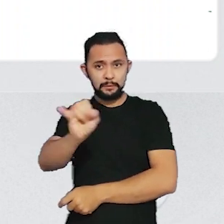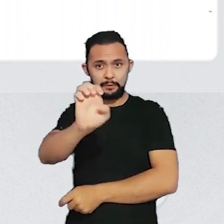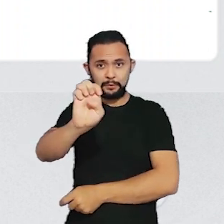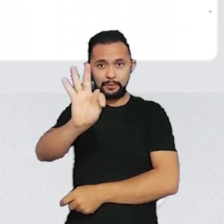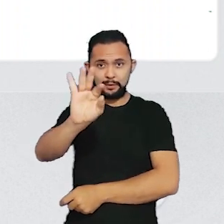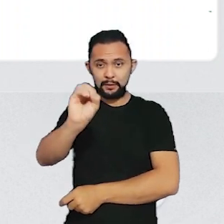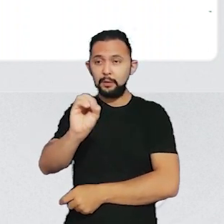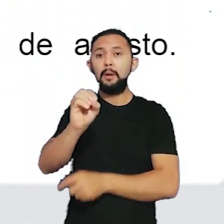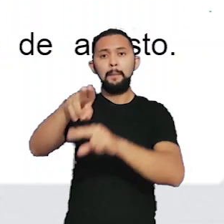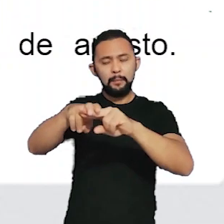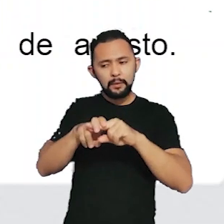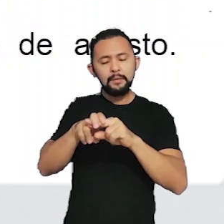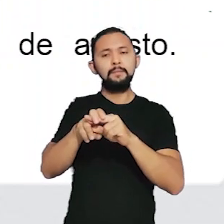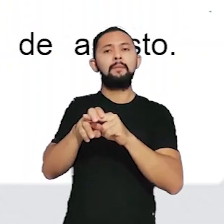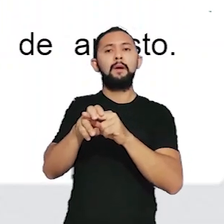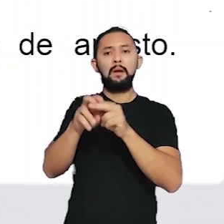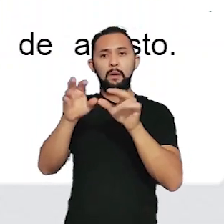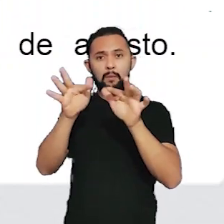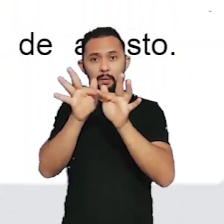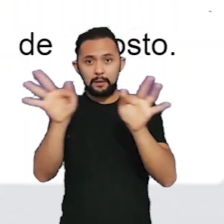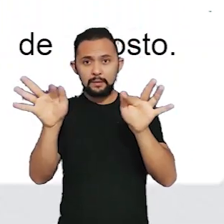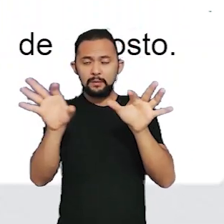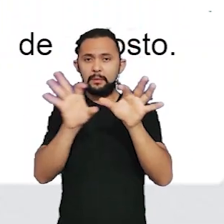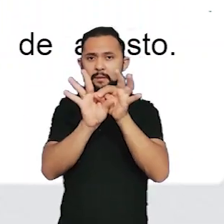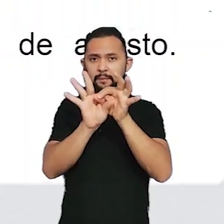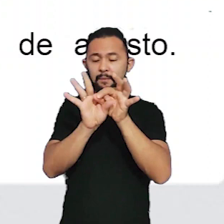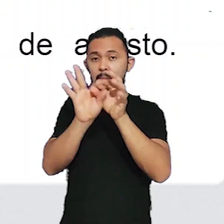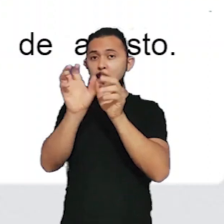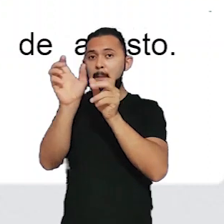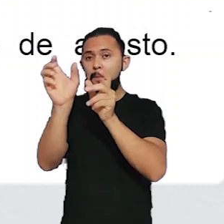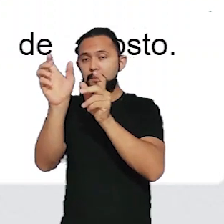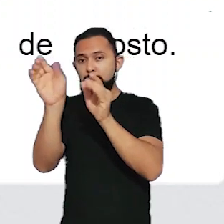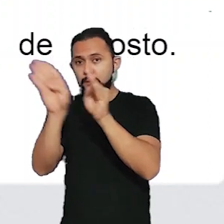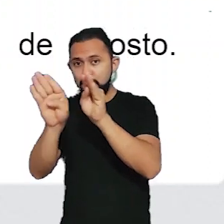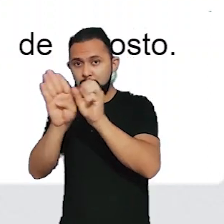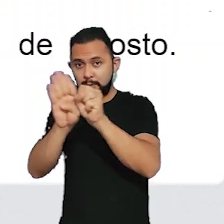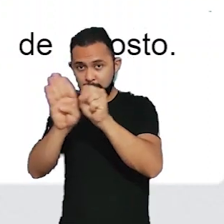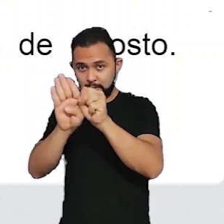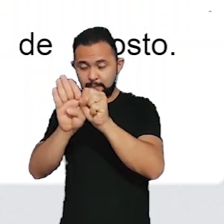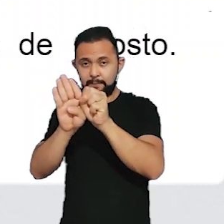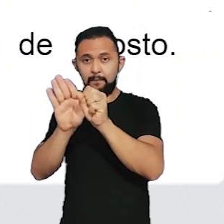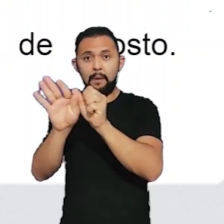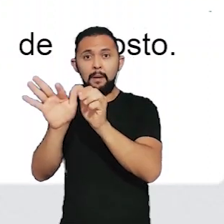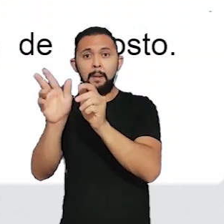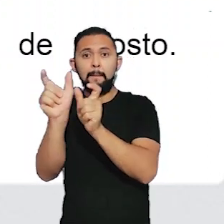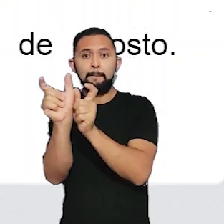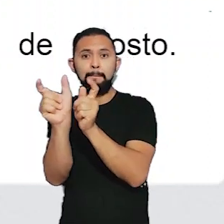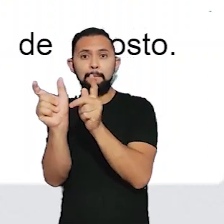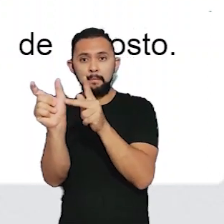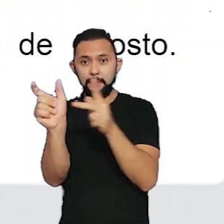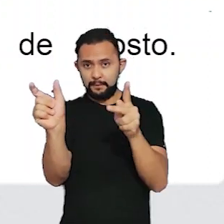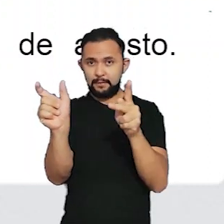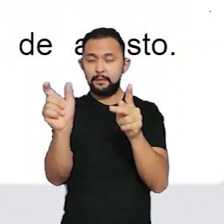subordinada, substantiva, predicativa. Lembrando, isso é dica, tá, pessoal? Importante vocês anotarem